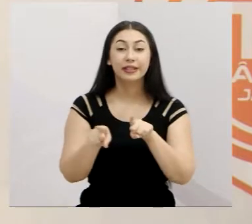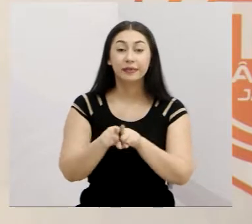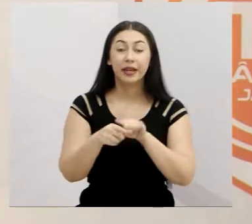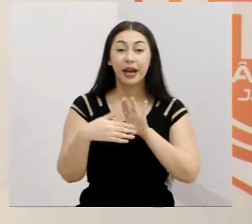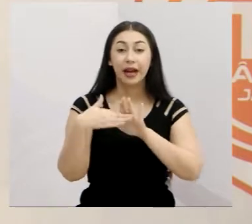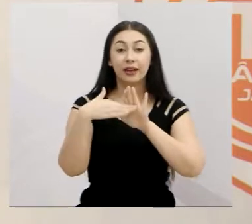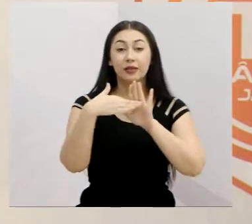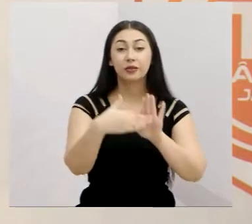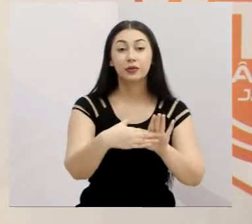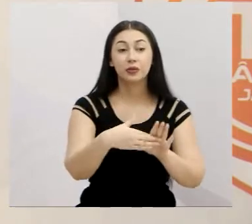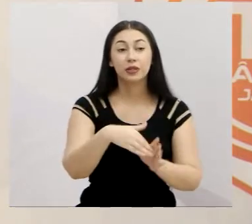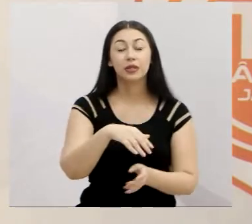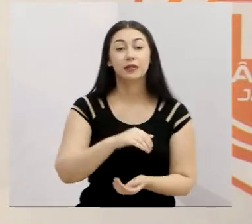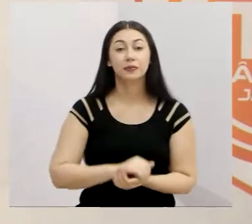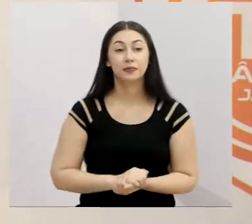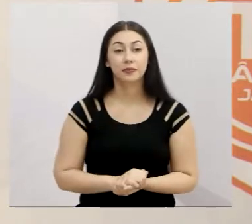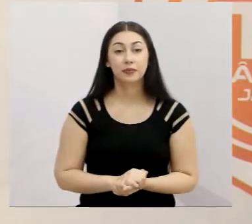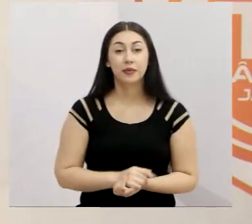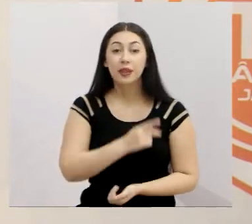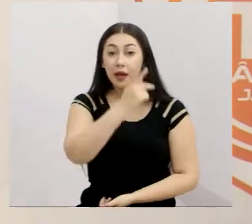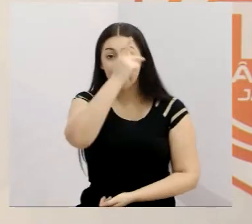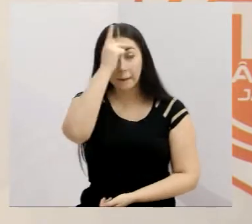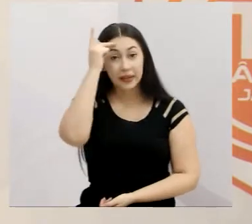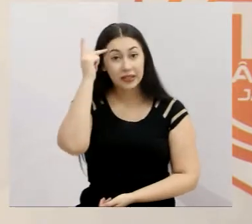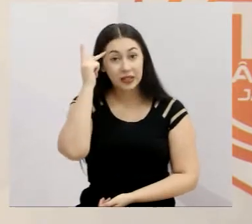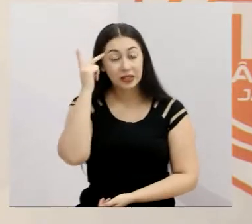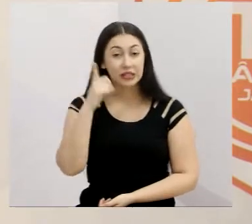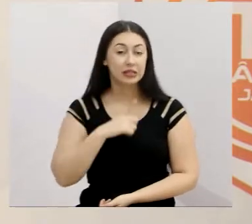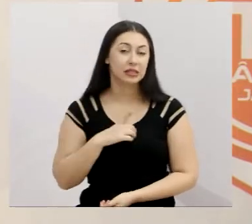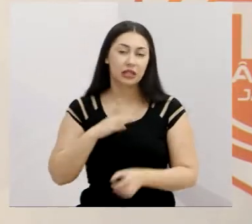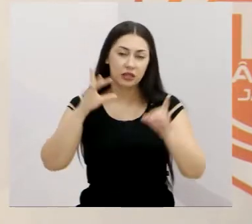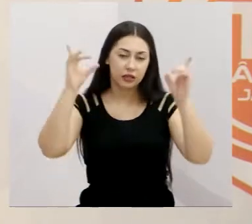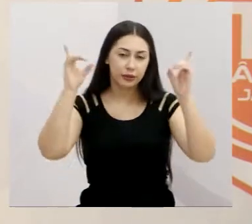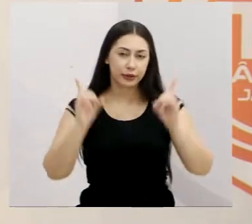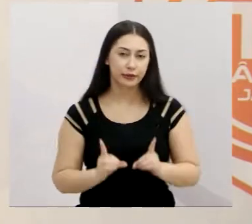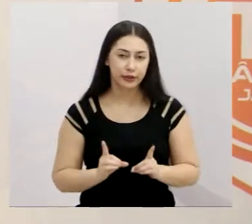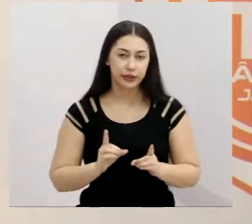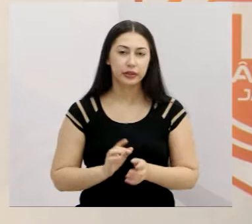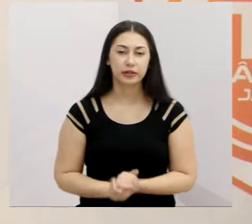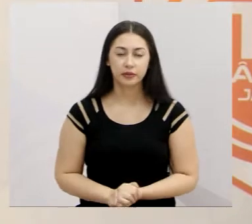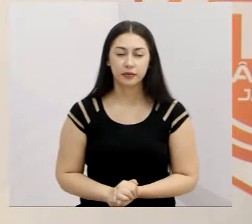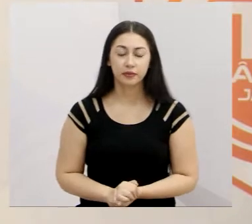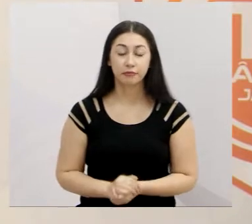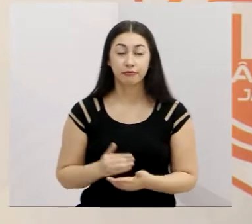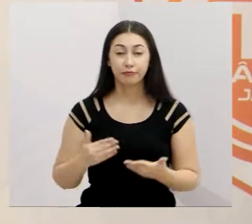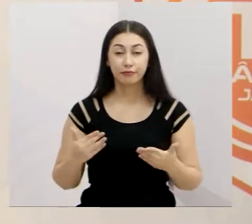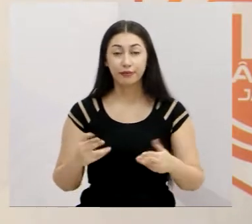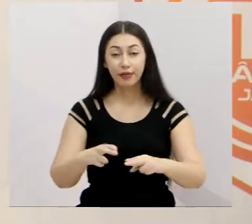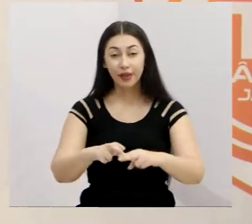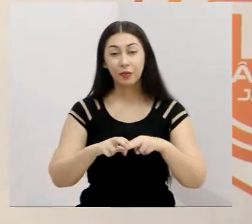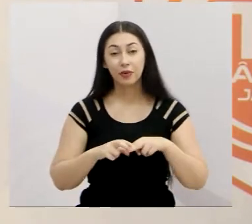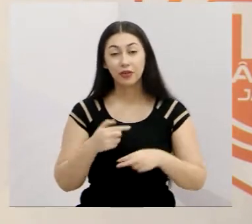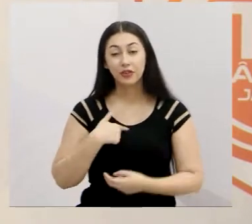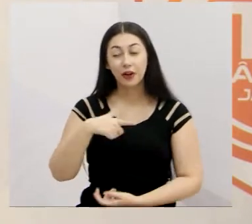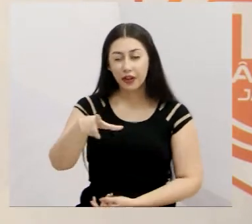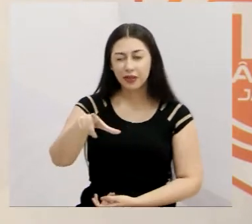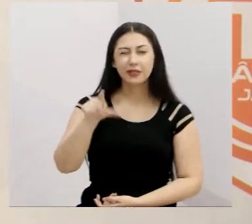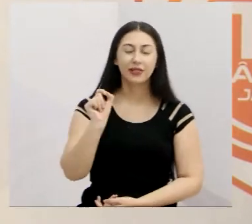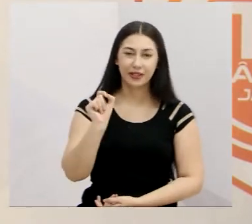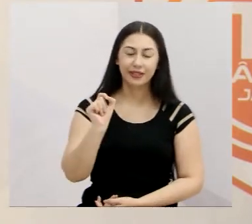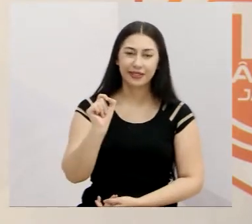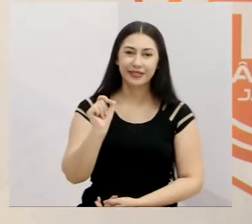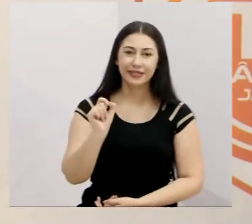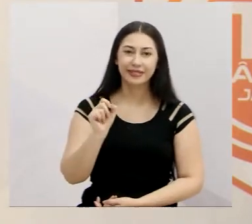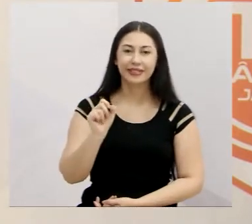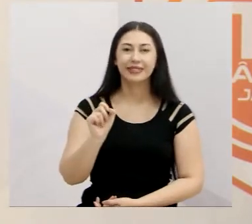pessoas com a pessoas portadoras de necessidades especiais então por isso que eu trouxe nessa